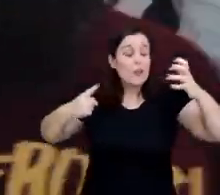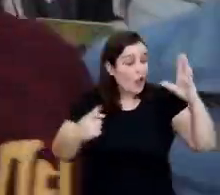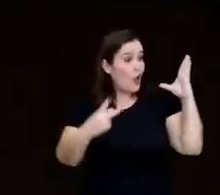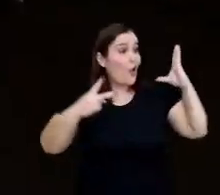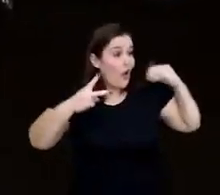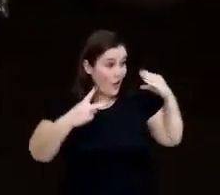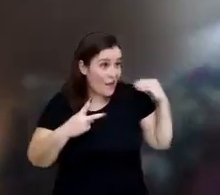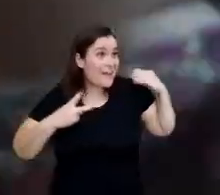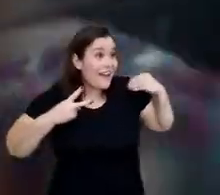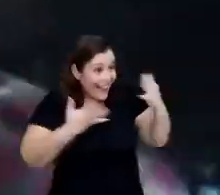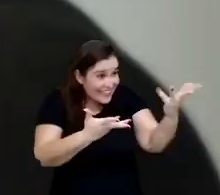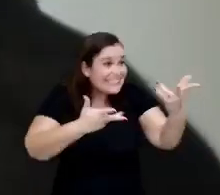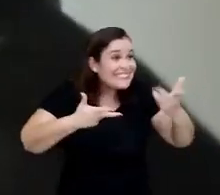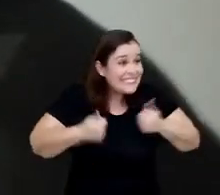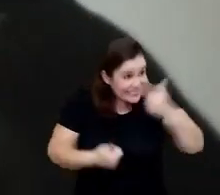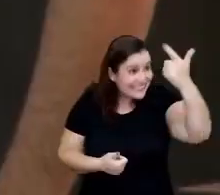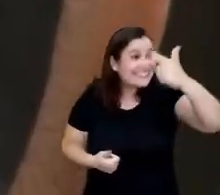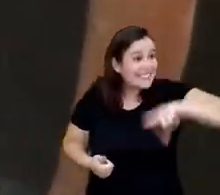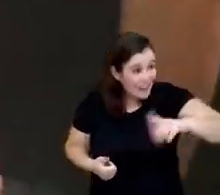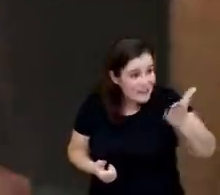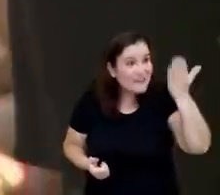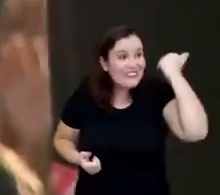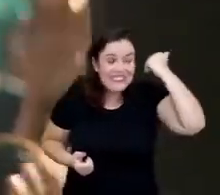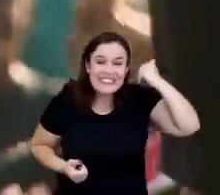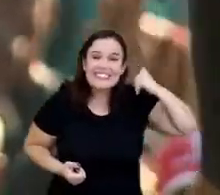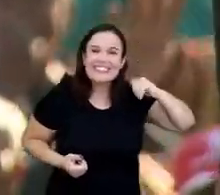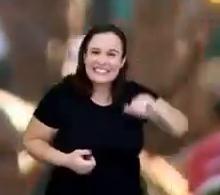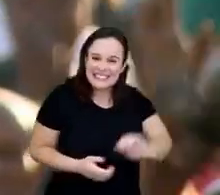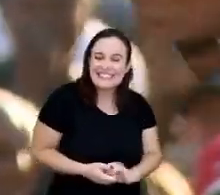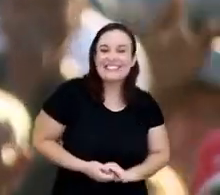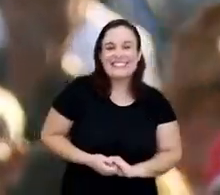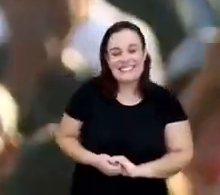Boulos e mandou chamar Arundina de novo.